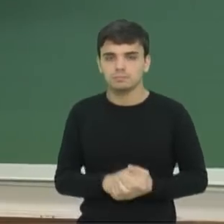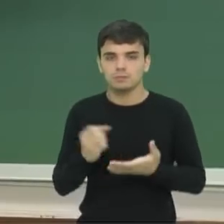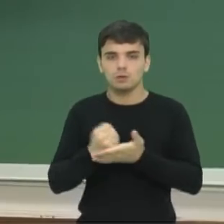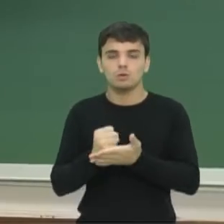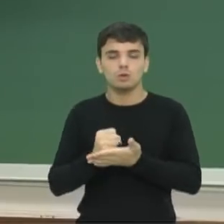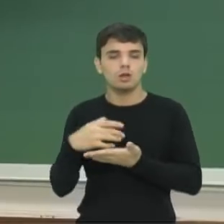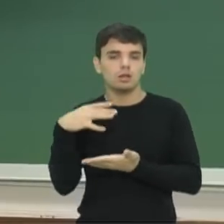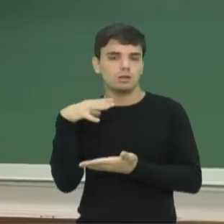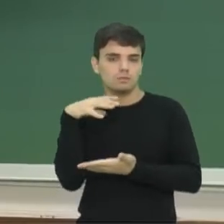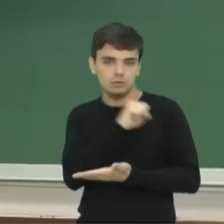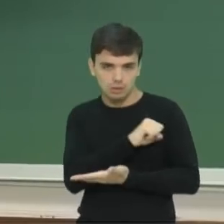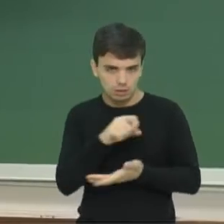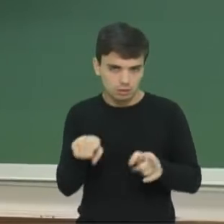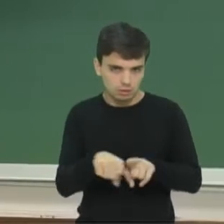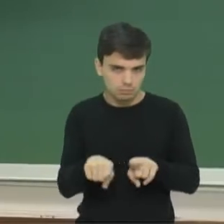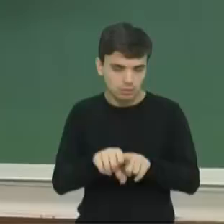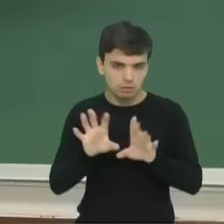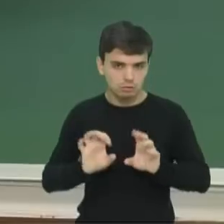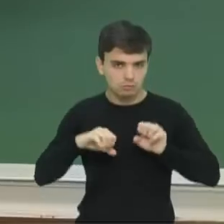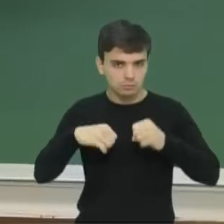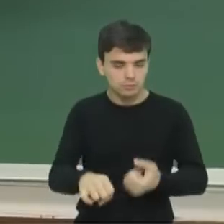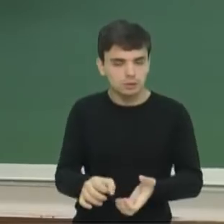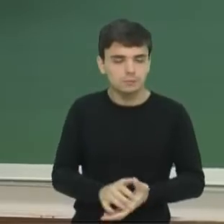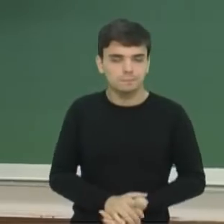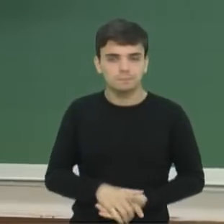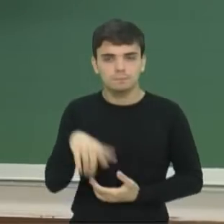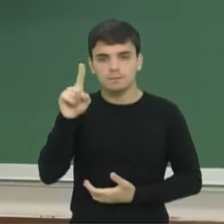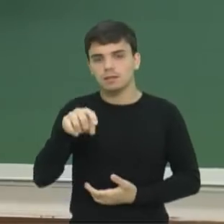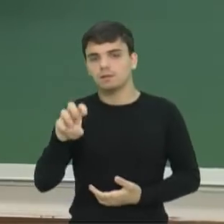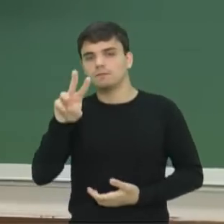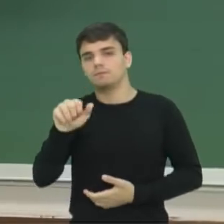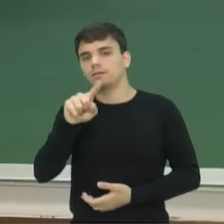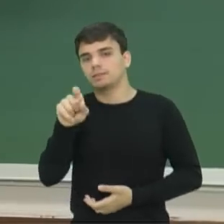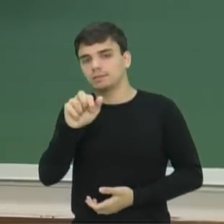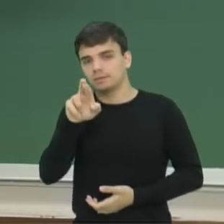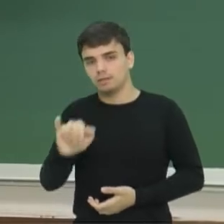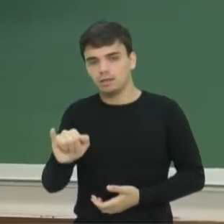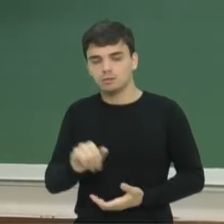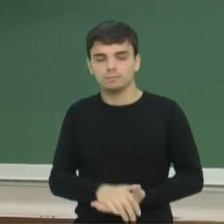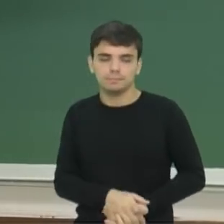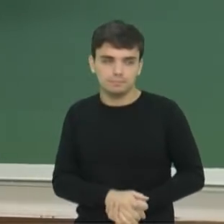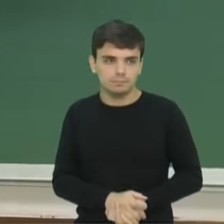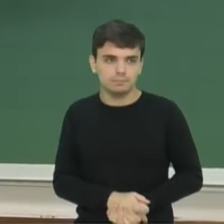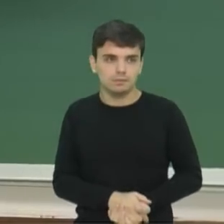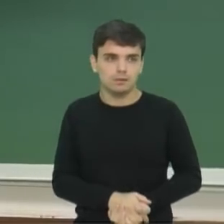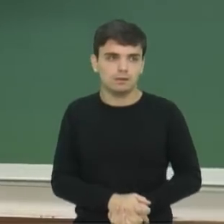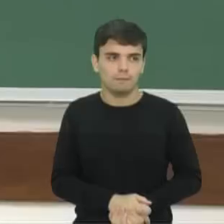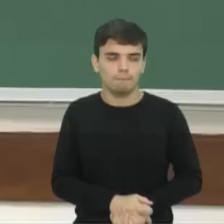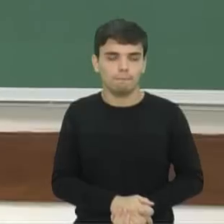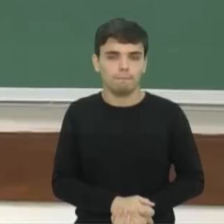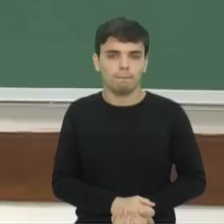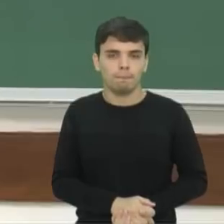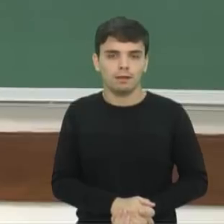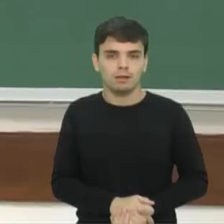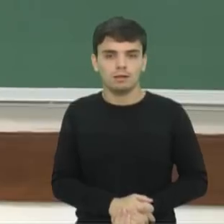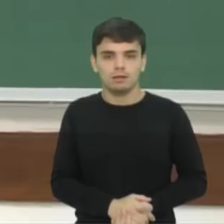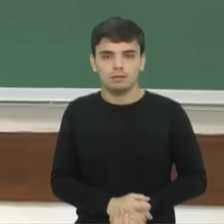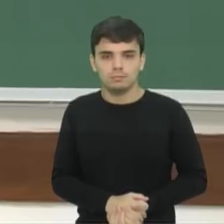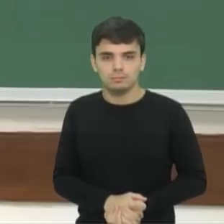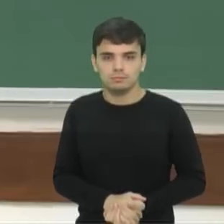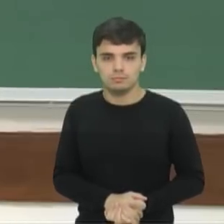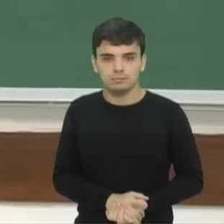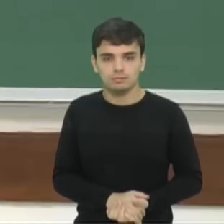e velocidade, que é um vazare. Então fica esses 2 estilos aqui, Ippon e vazare, as formas de pontuação dentro